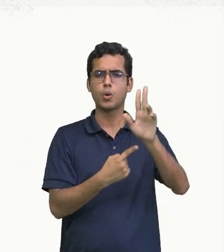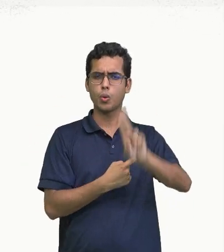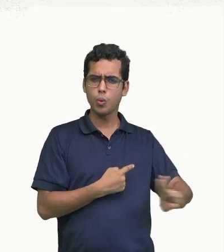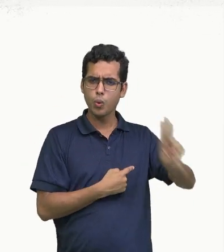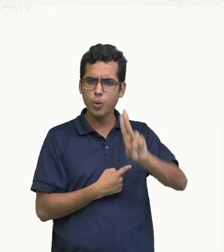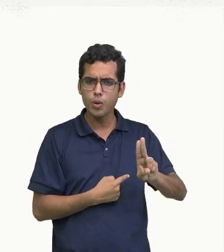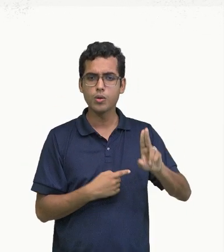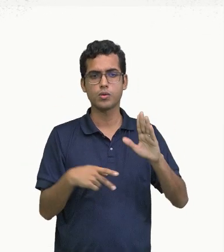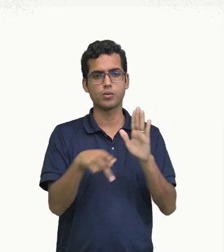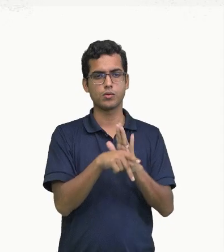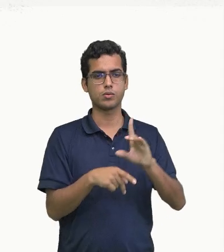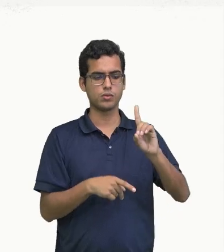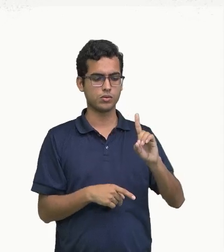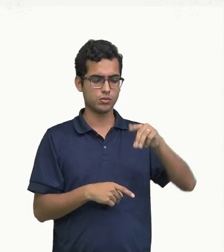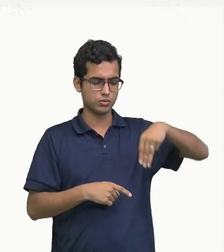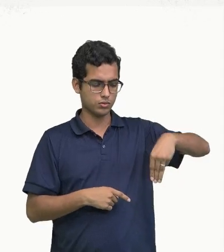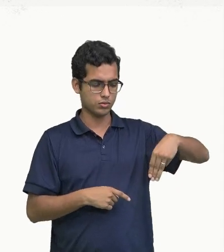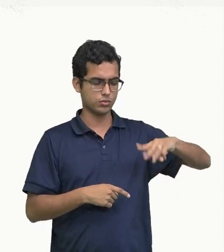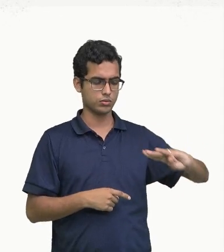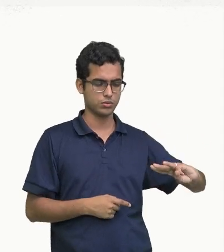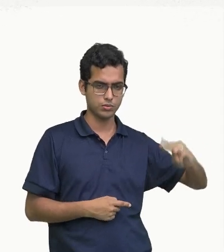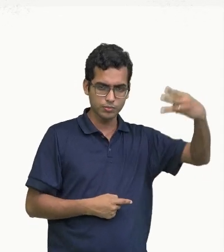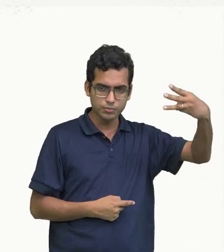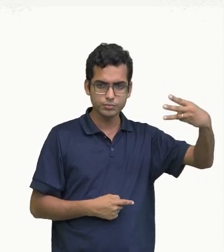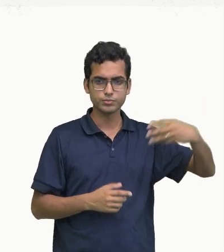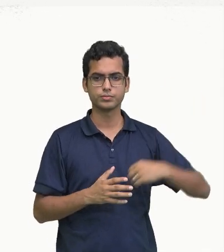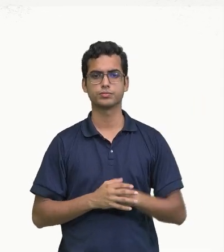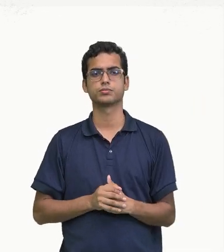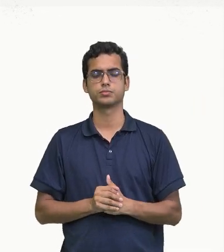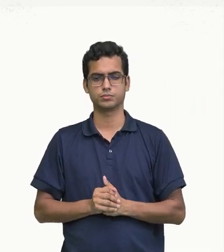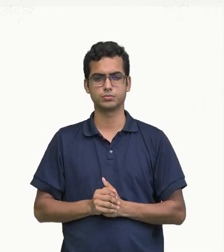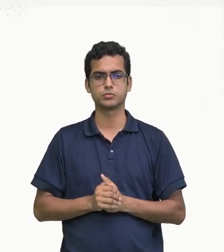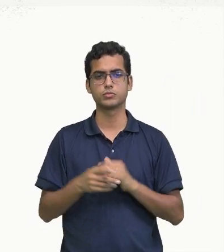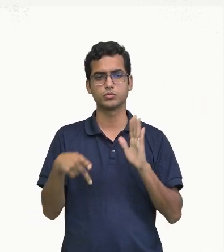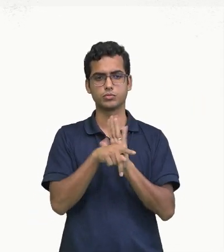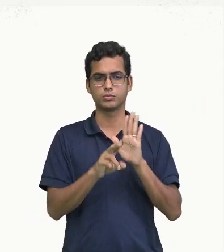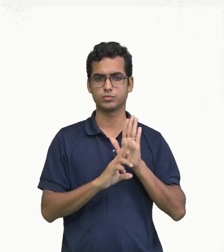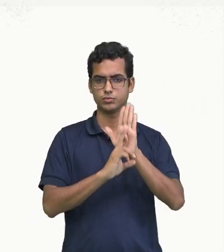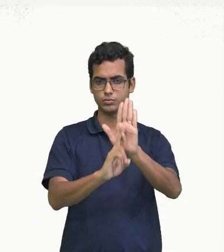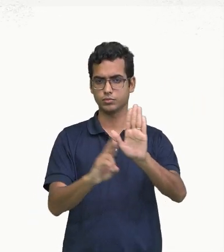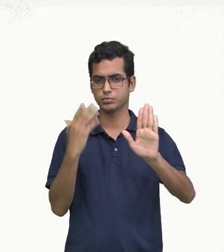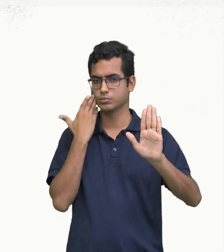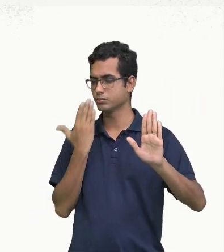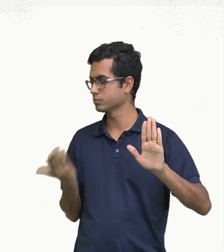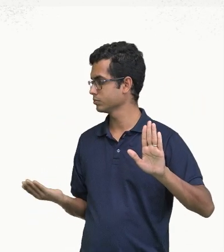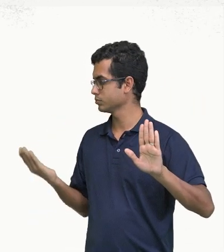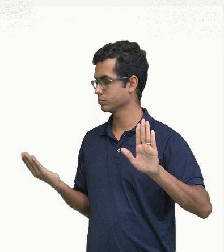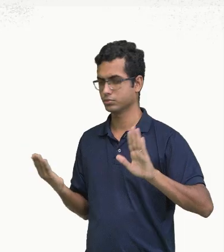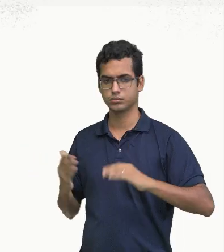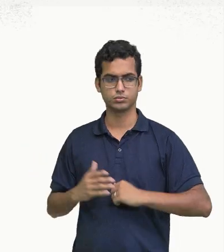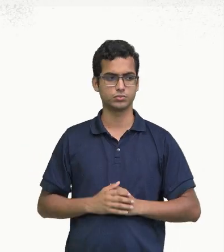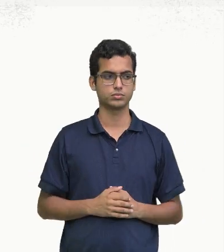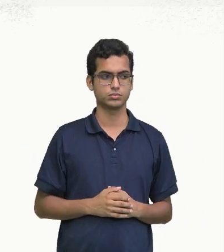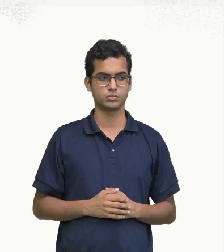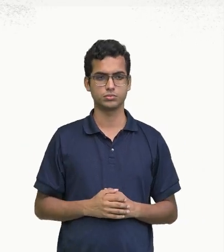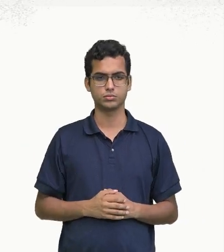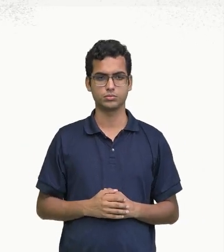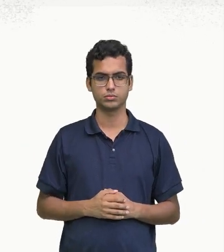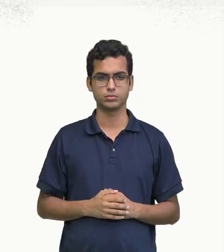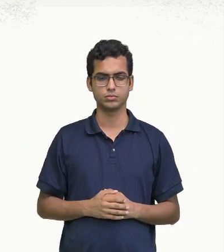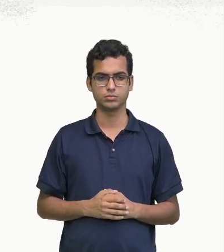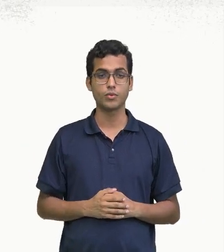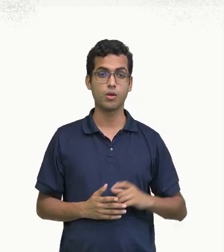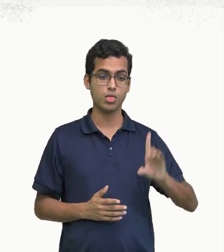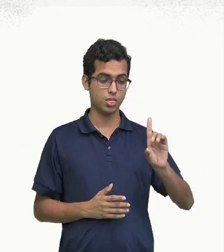corriqueiramente, que é o decímetro cúbico, e que esta é a representação. O decímetro cúbico é uma unidade de